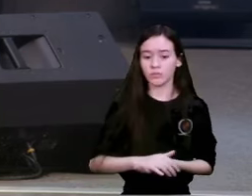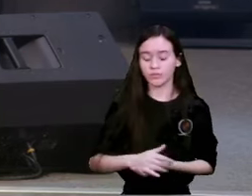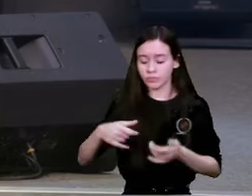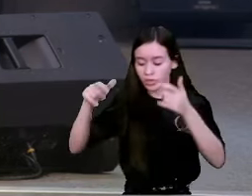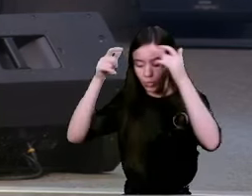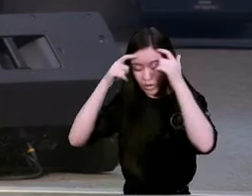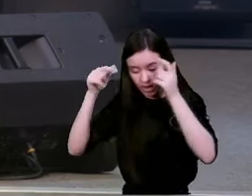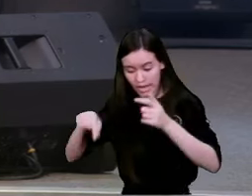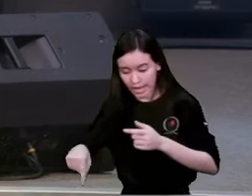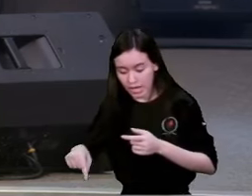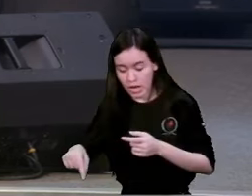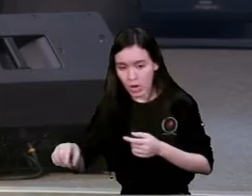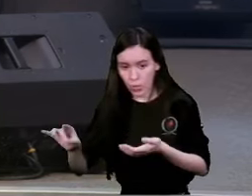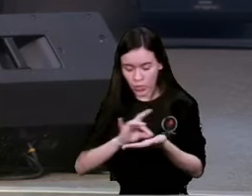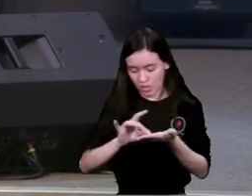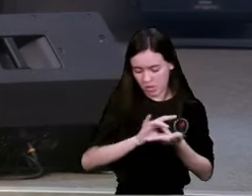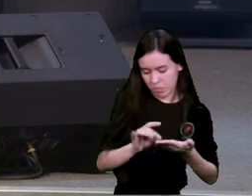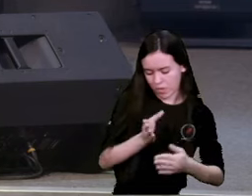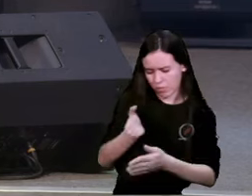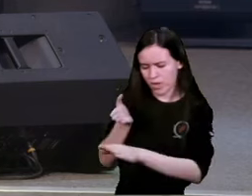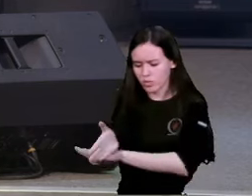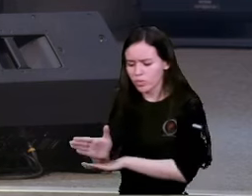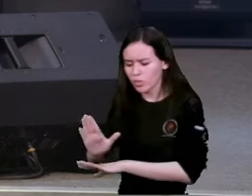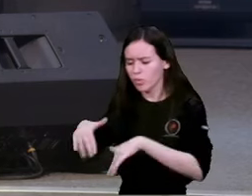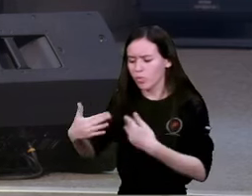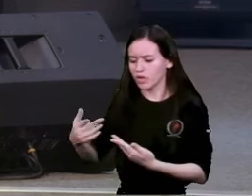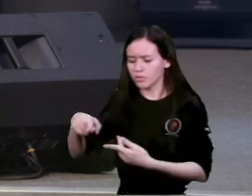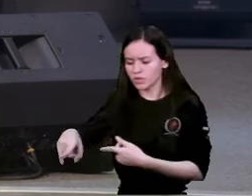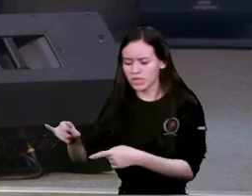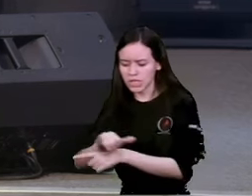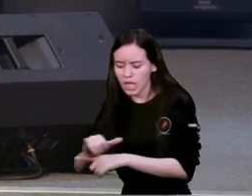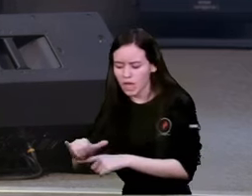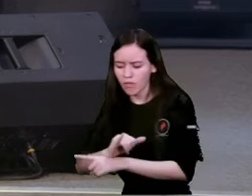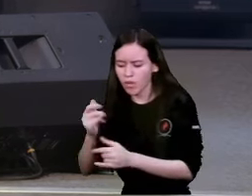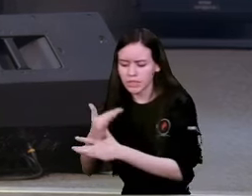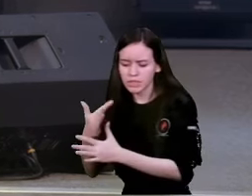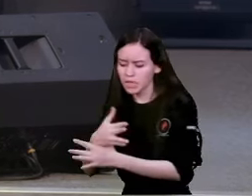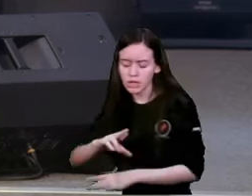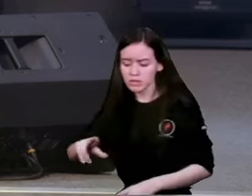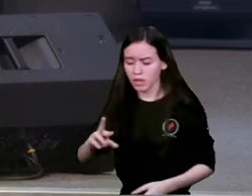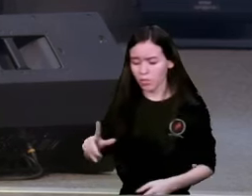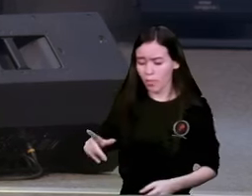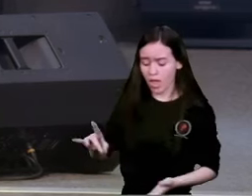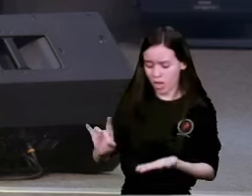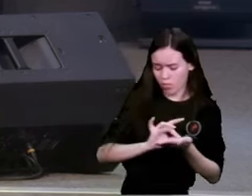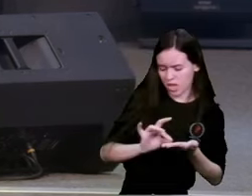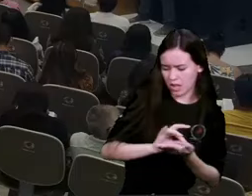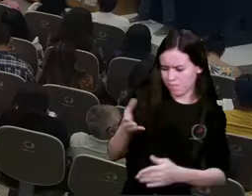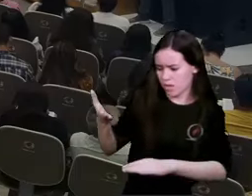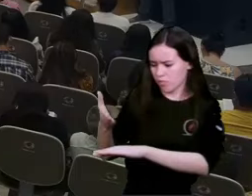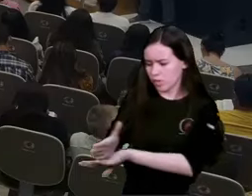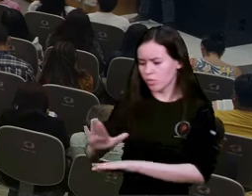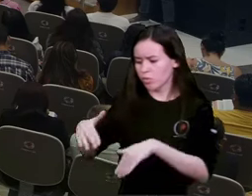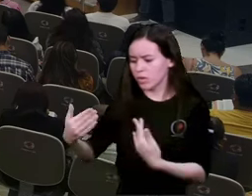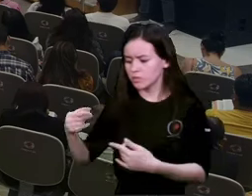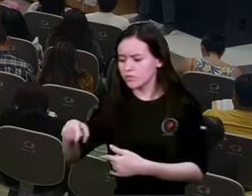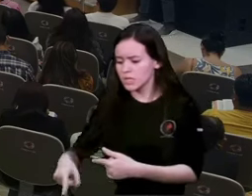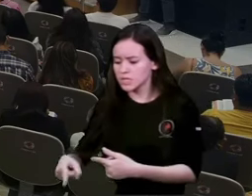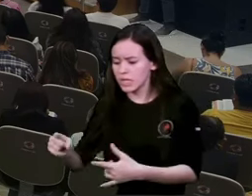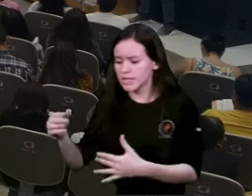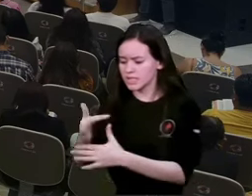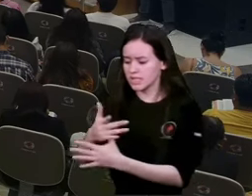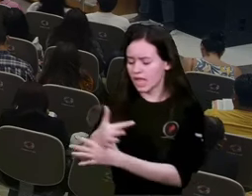o inimigo não entrou aqui quando você estava em reforma. O inimigo não entrou aqui quando você não tinha cidades